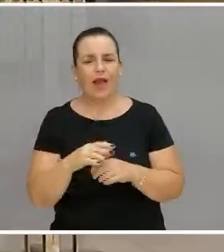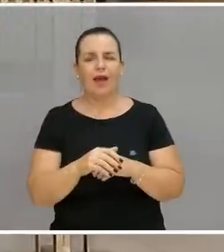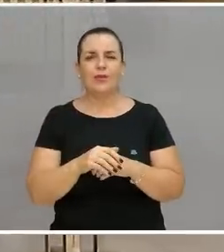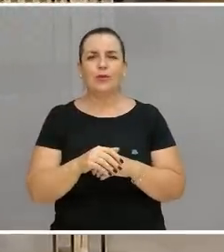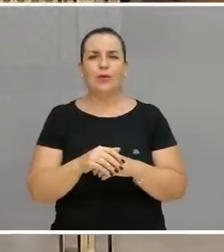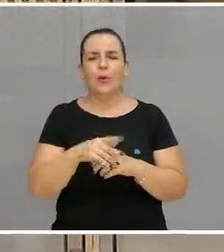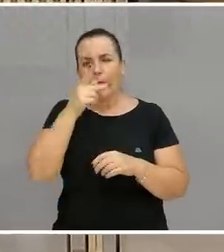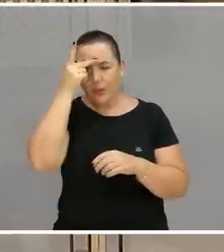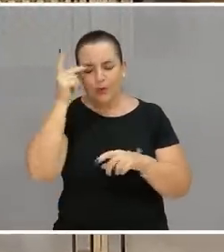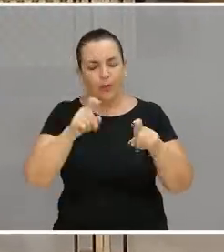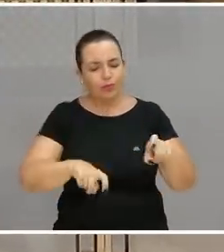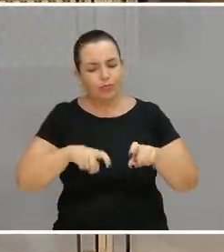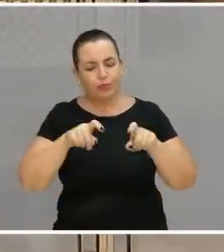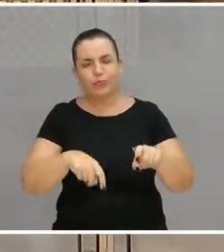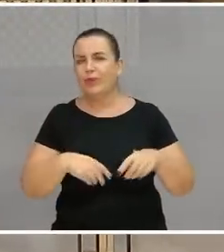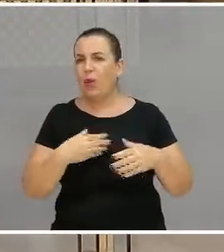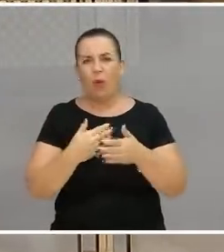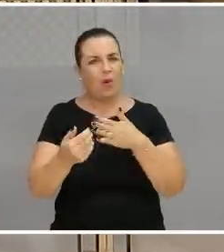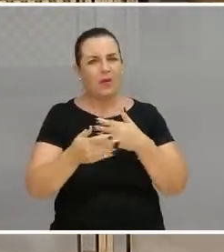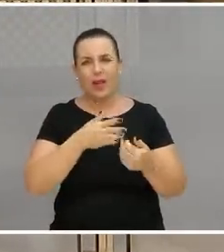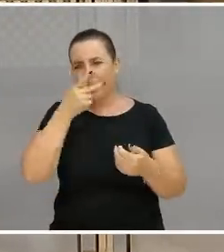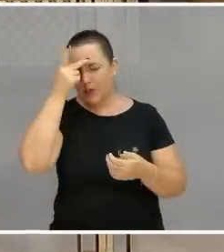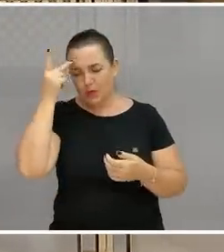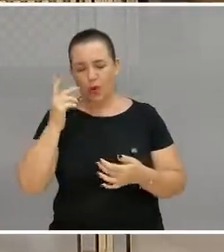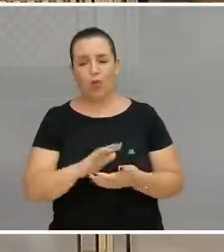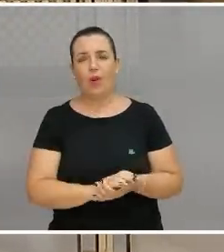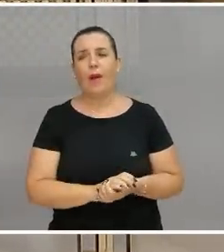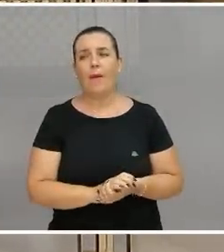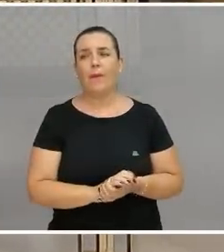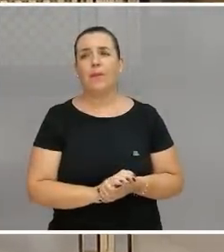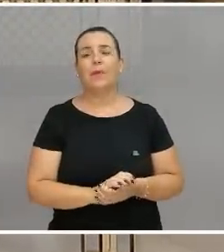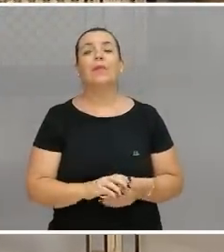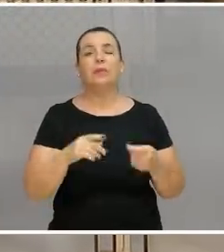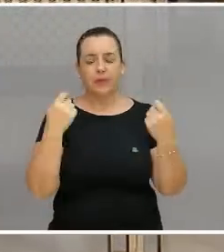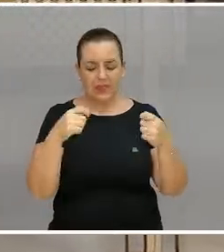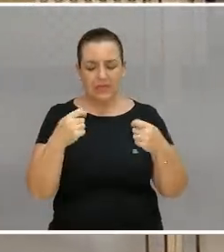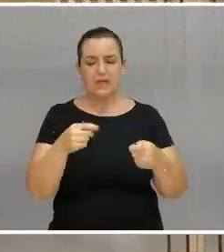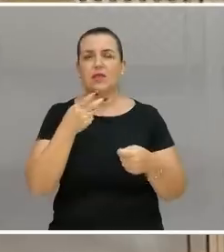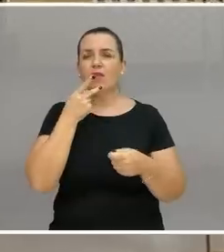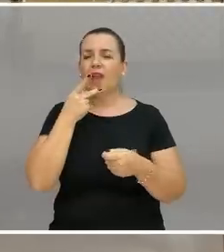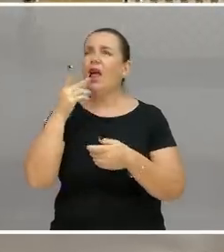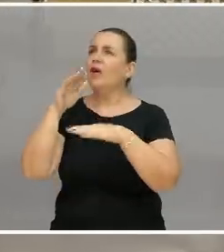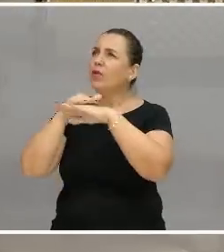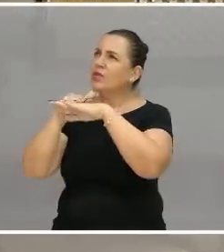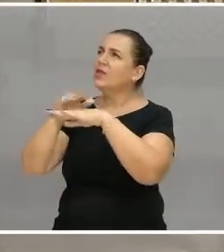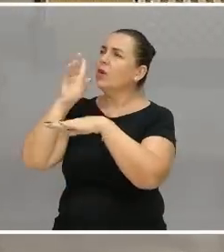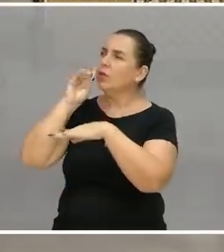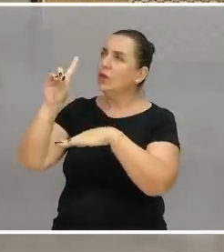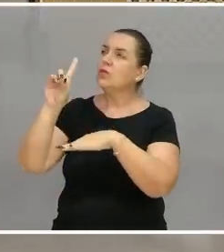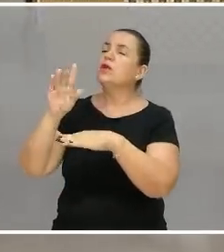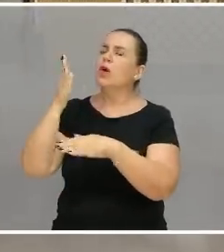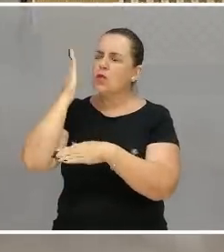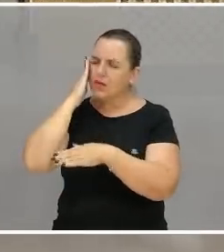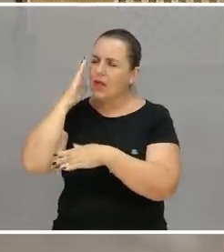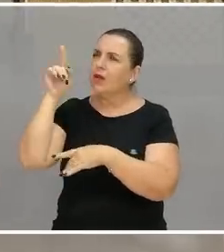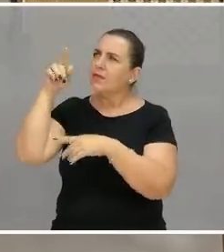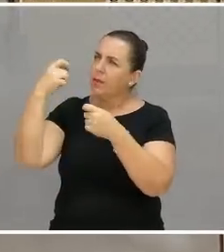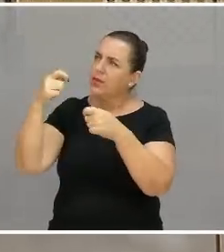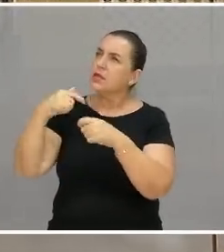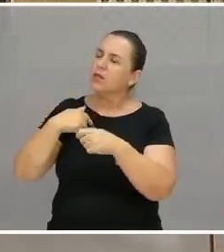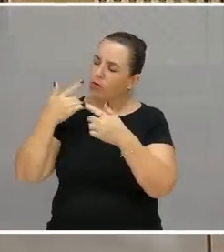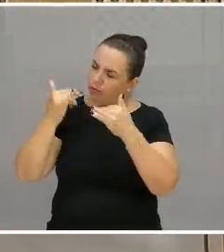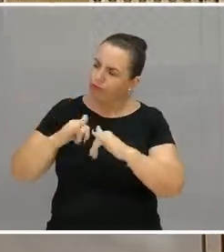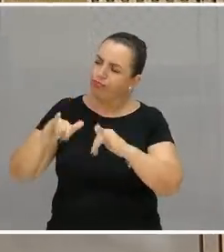lavrador, não fique se justificando, chegue para Deus e diga sinceramente: Senhor, a messe é grande, e é